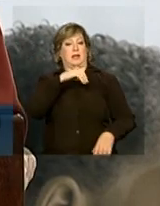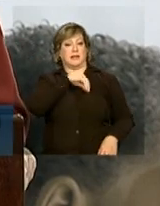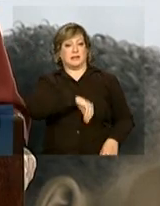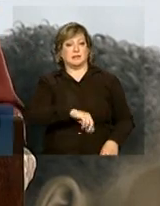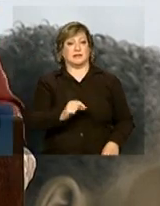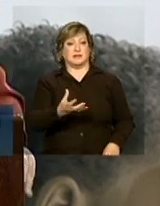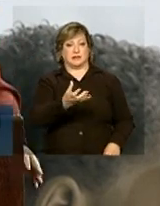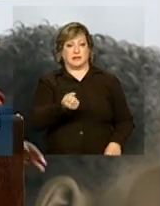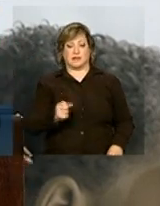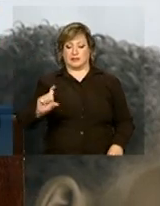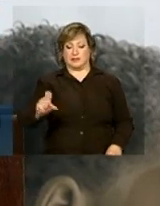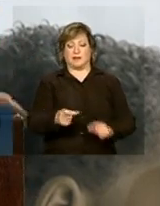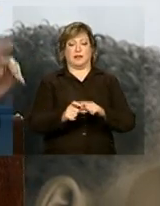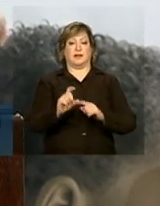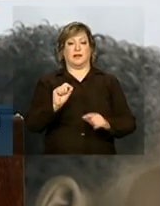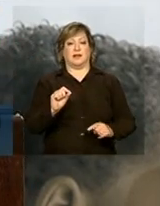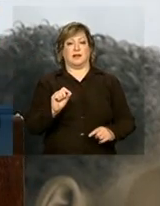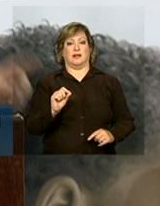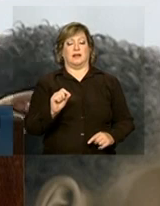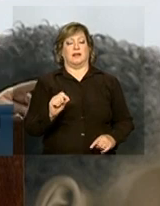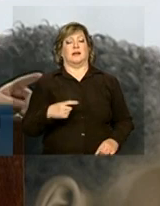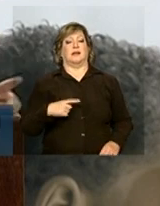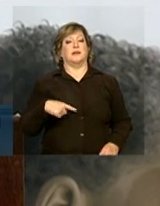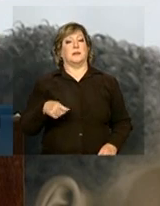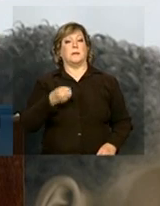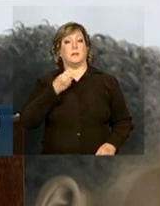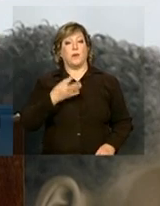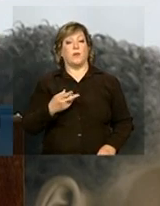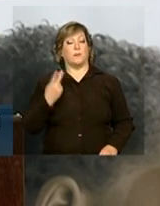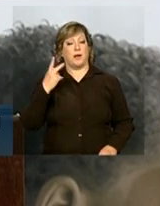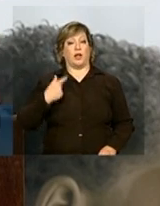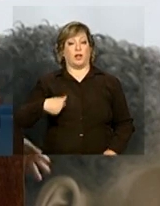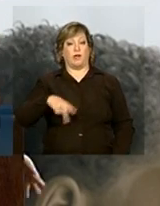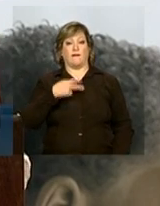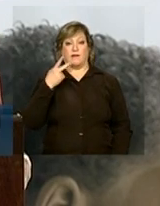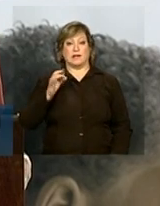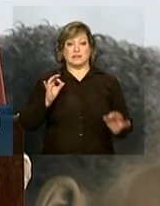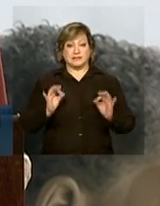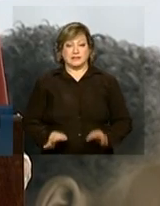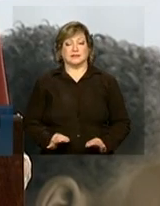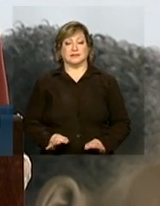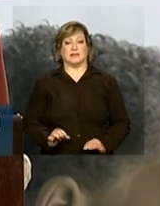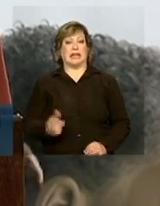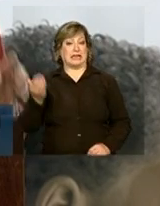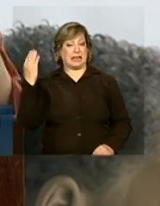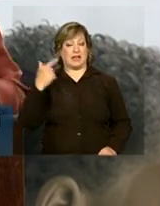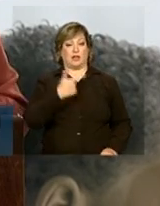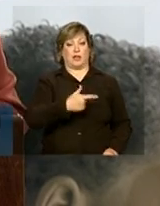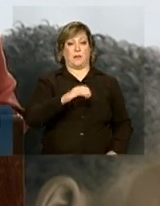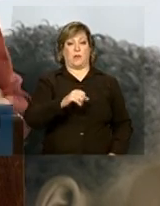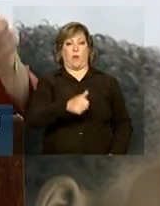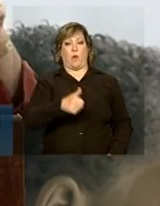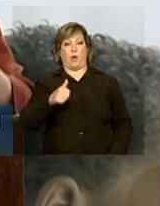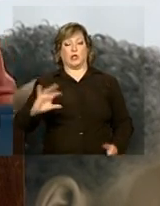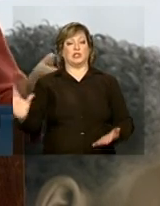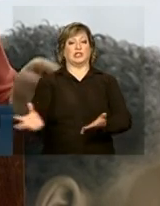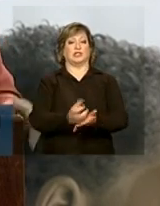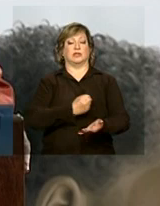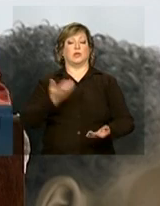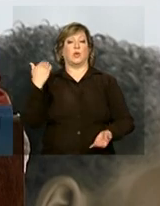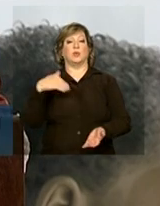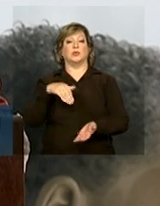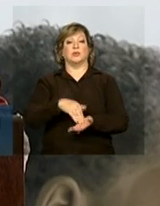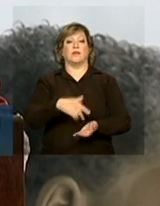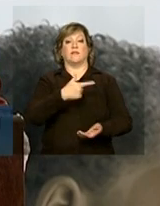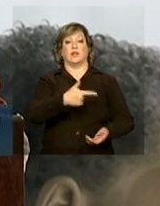renda suficiente para que a gente afirme que desde 2011 nós tiramos os